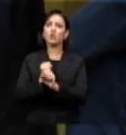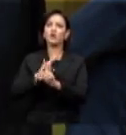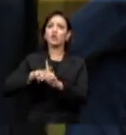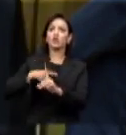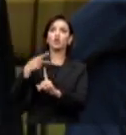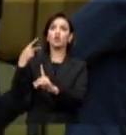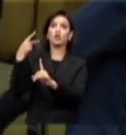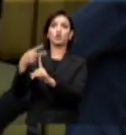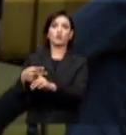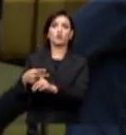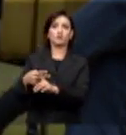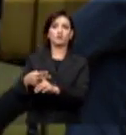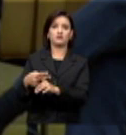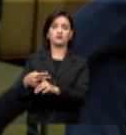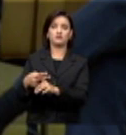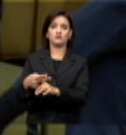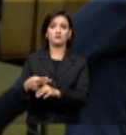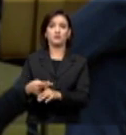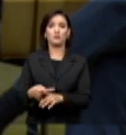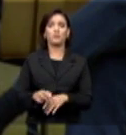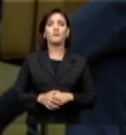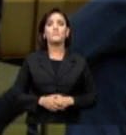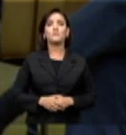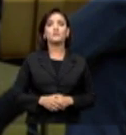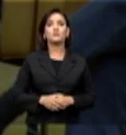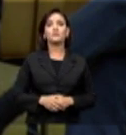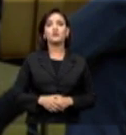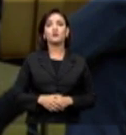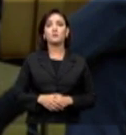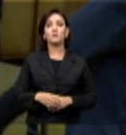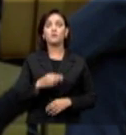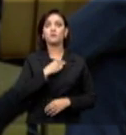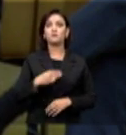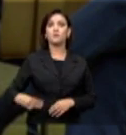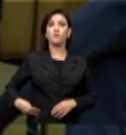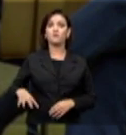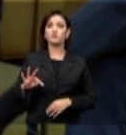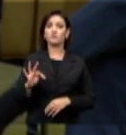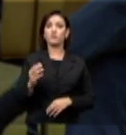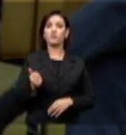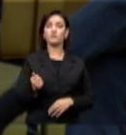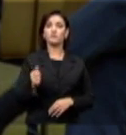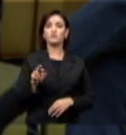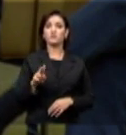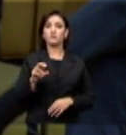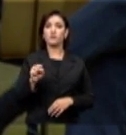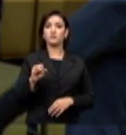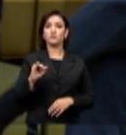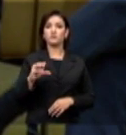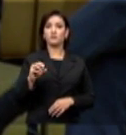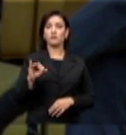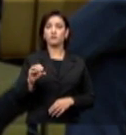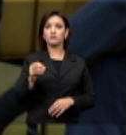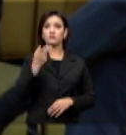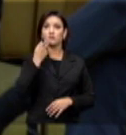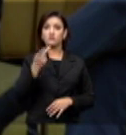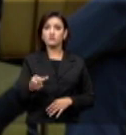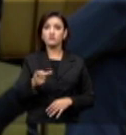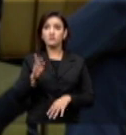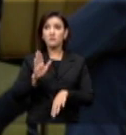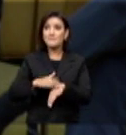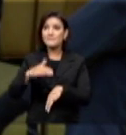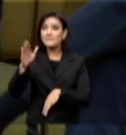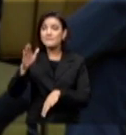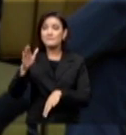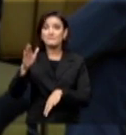O ministro Tarcísio tem dito, é mais do que foi feito em 100 anos no setor ferroviário do país. Daí